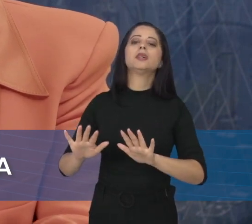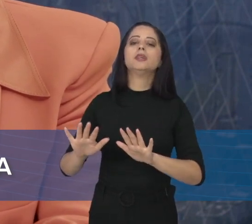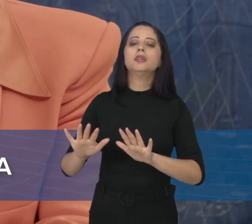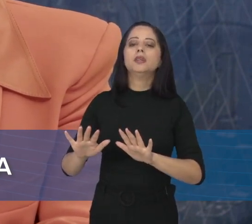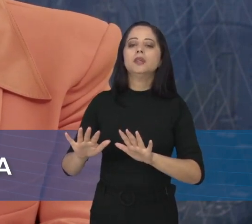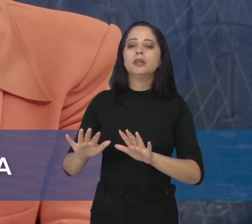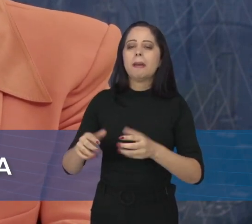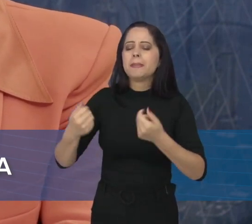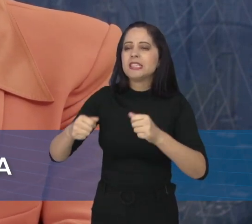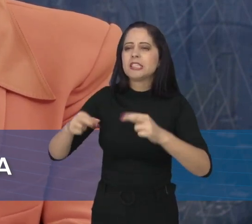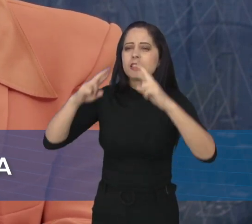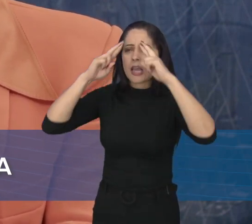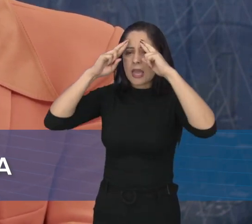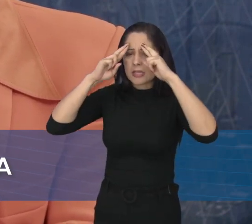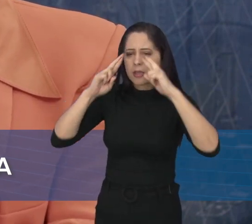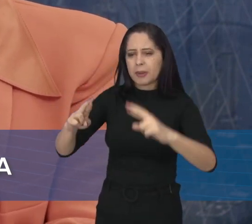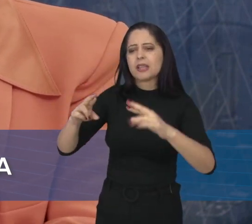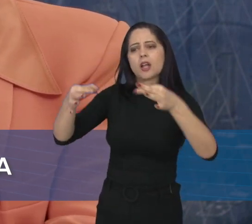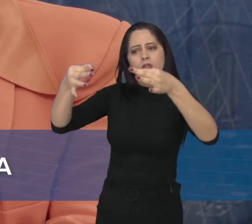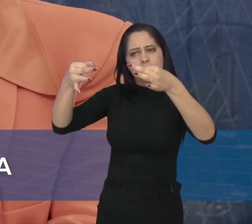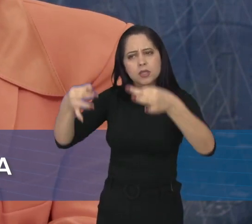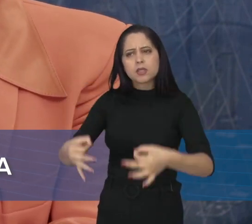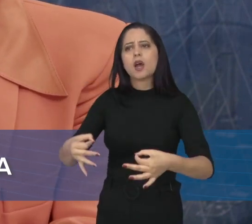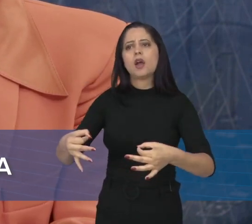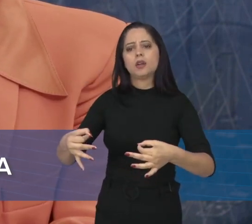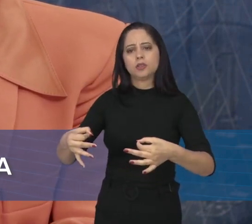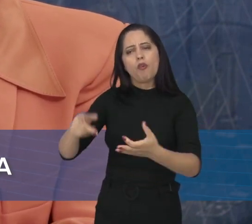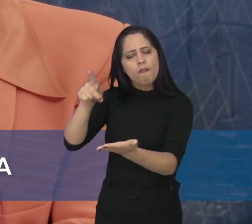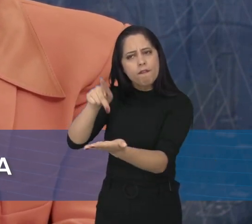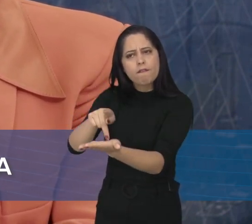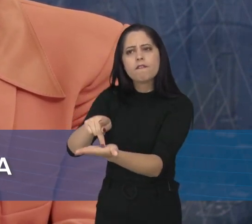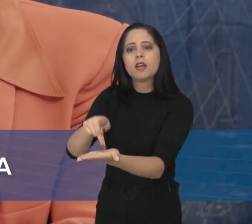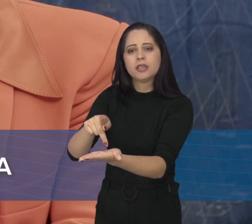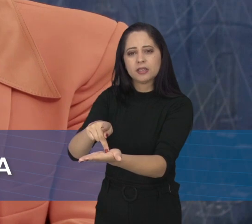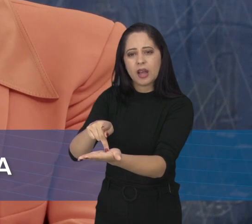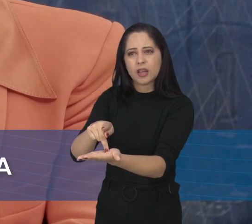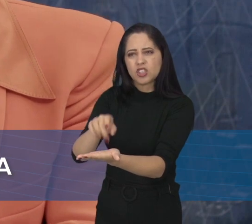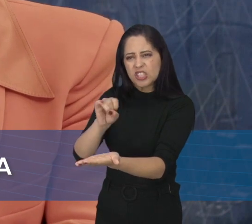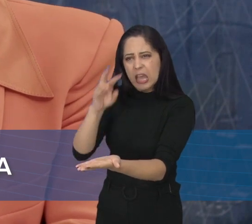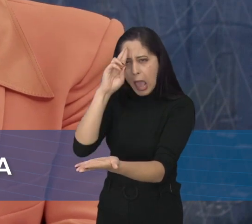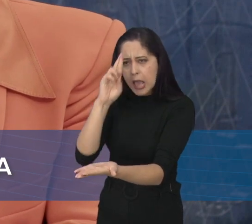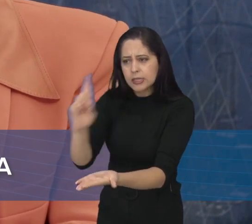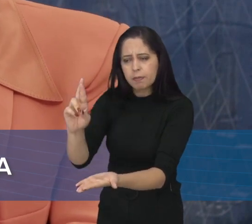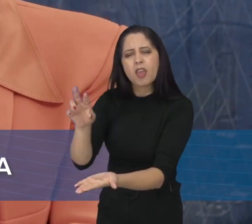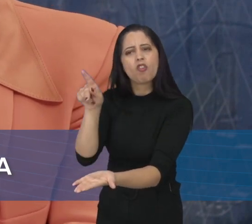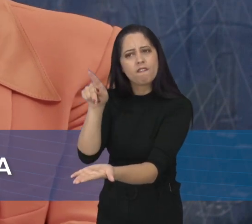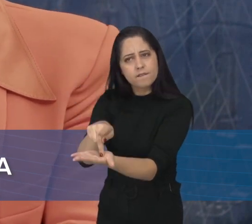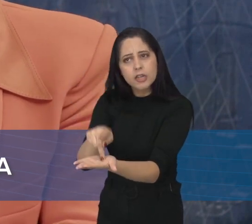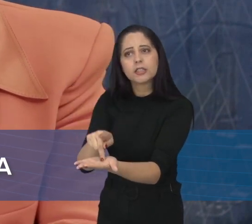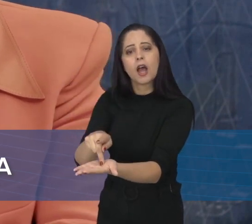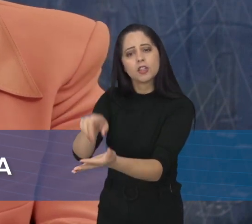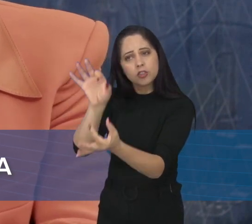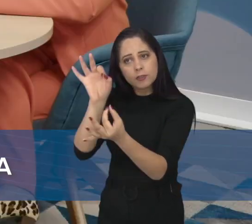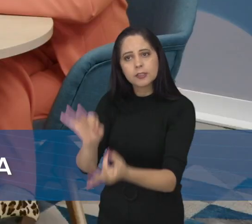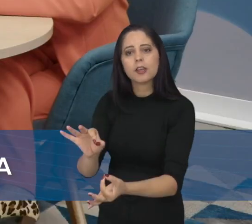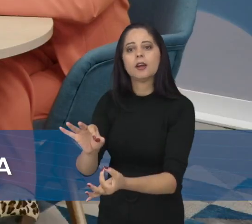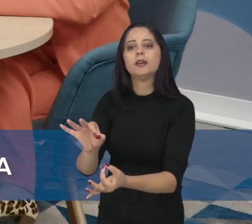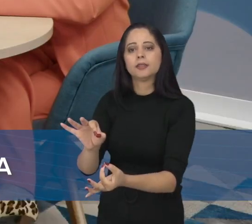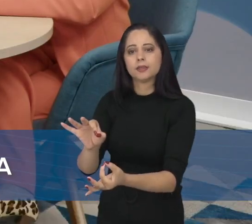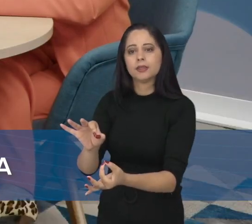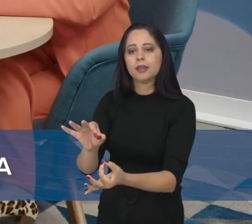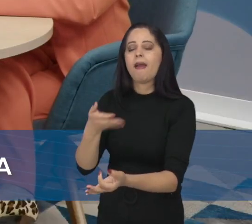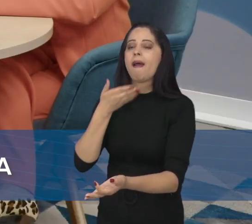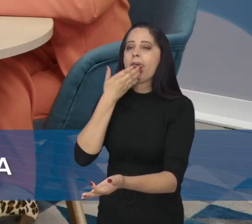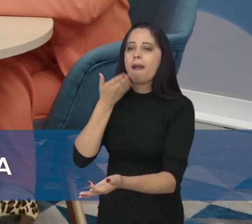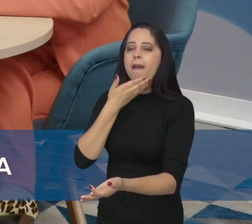social, mas um respeito personalizado. Quando isso é respeitado mesmo, quando esse lugar é olhado mesmo, acho que